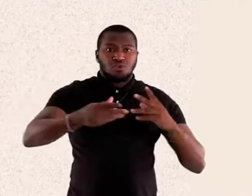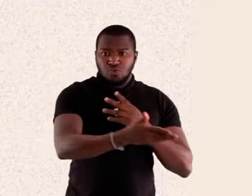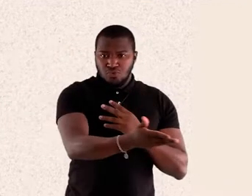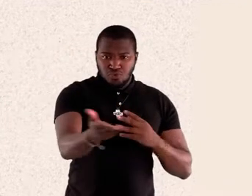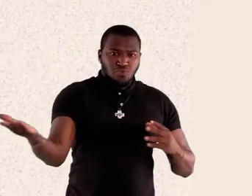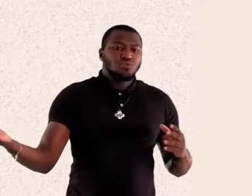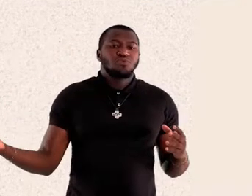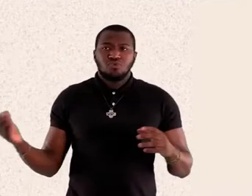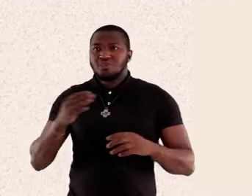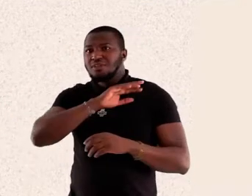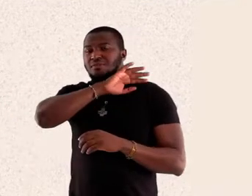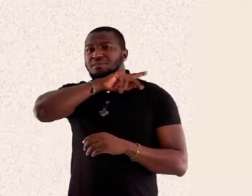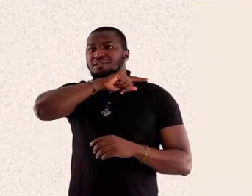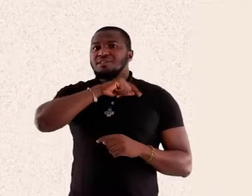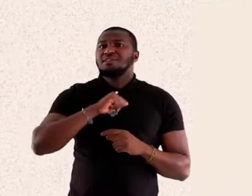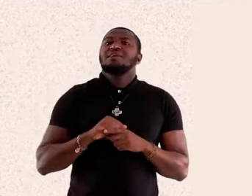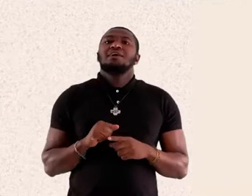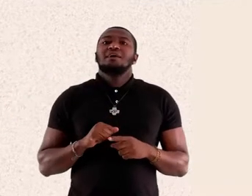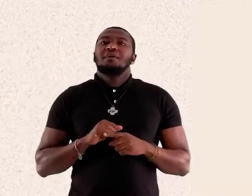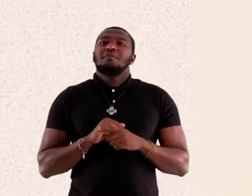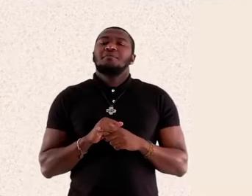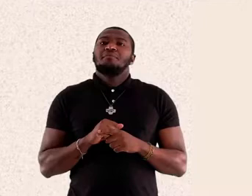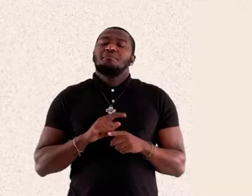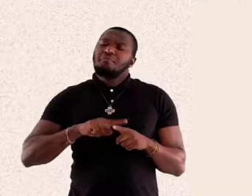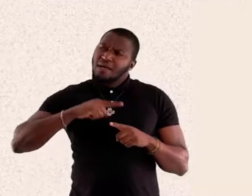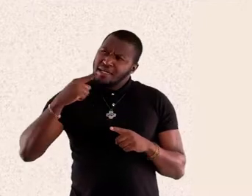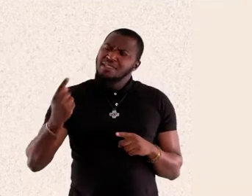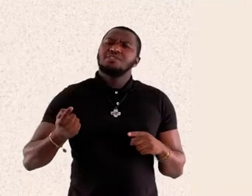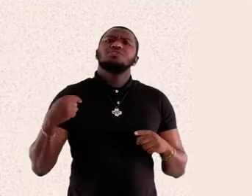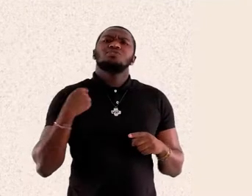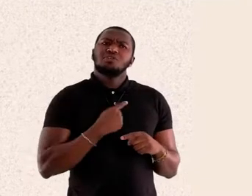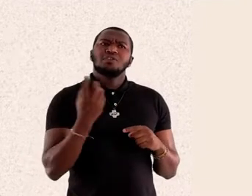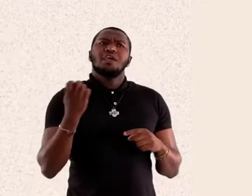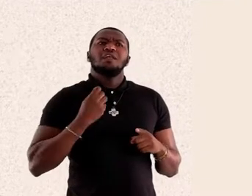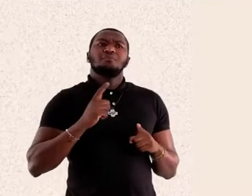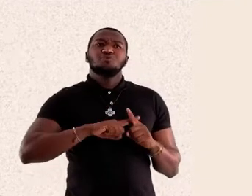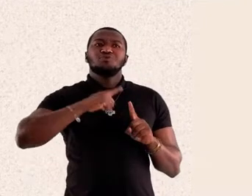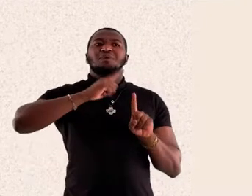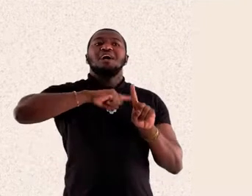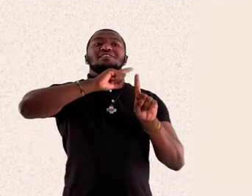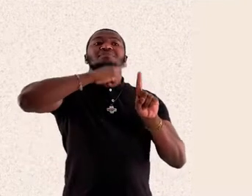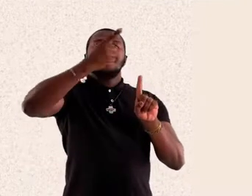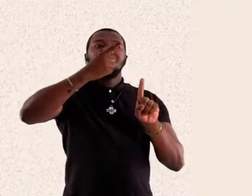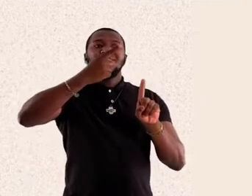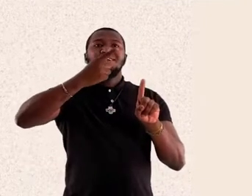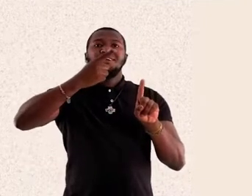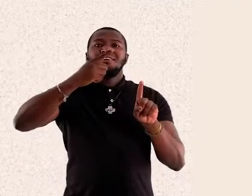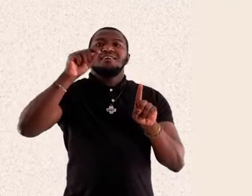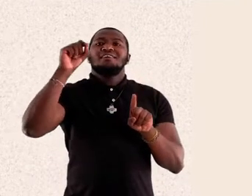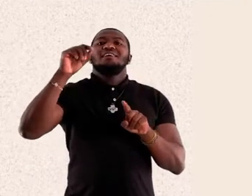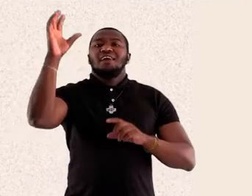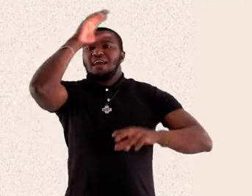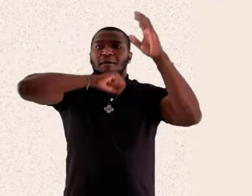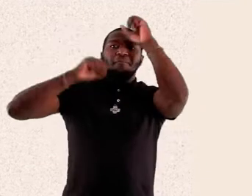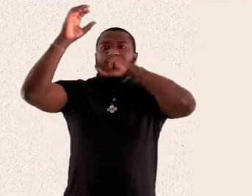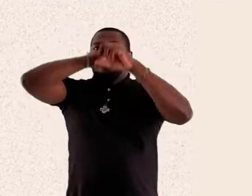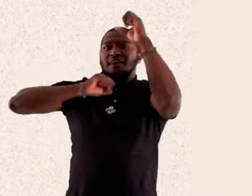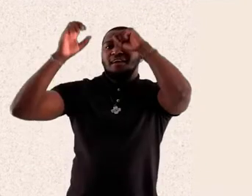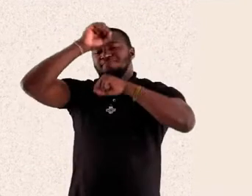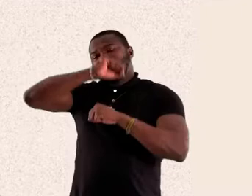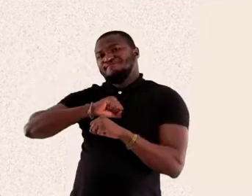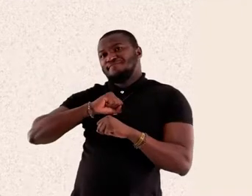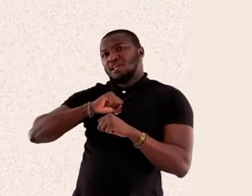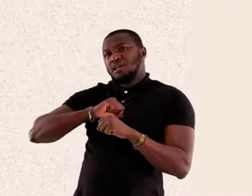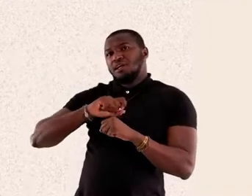nos animais e a passamos a prestigiar o processo de aprendizagem e isso